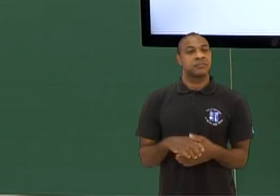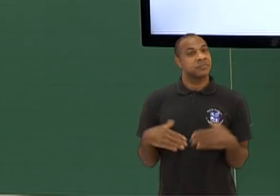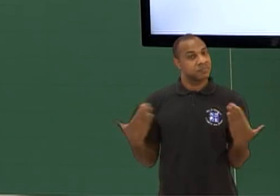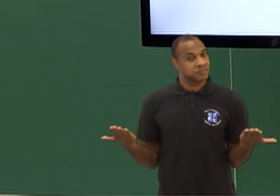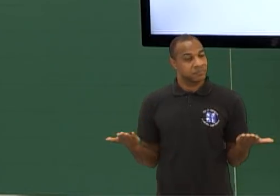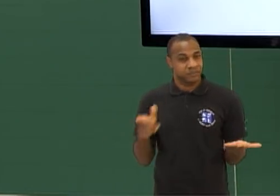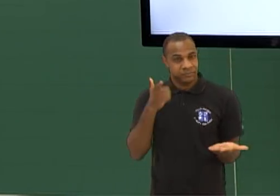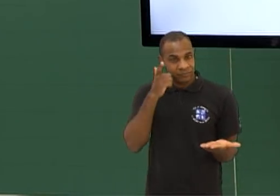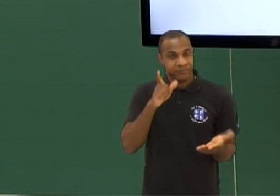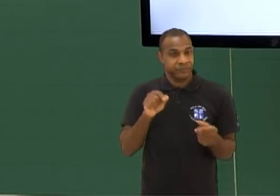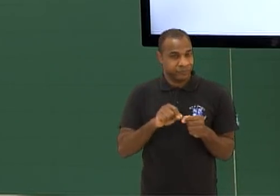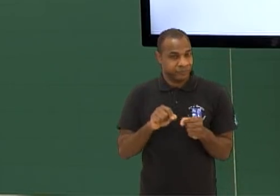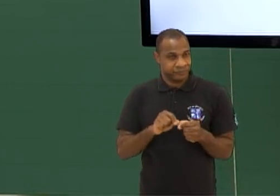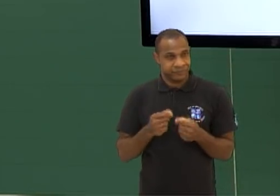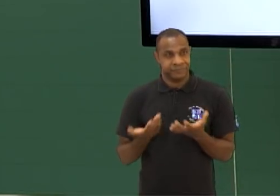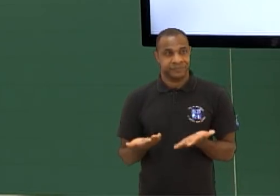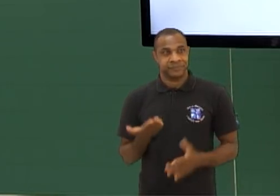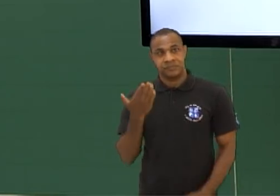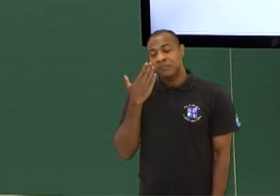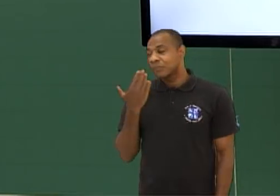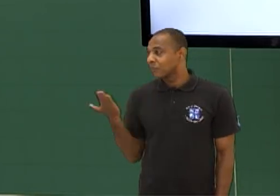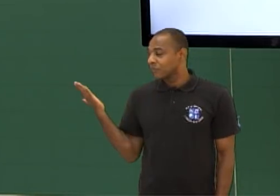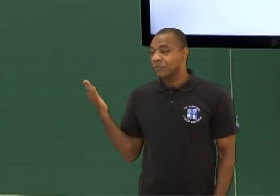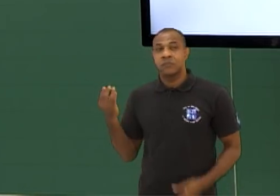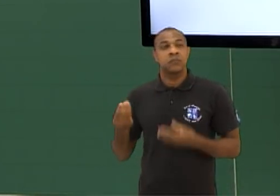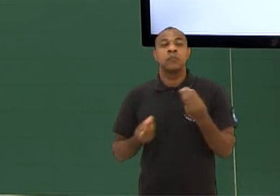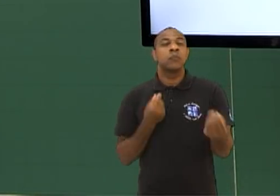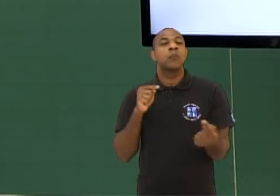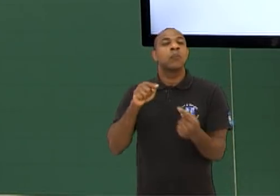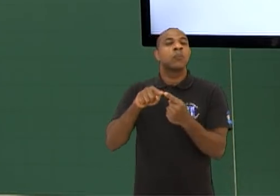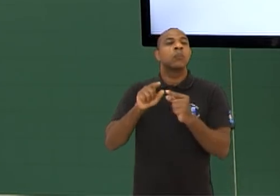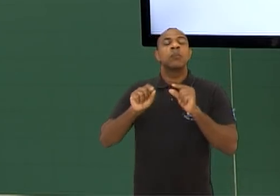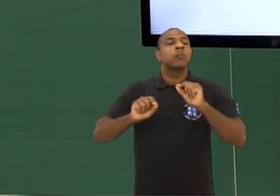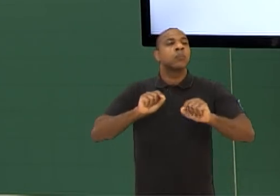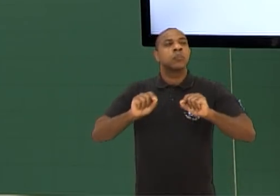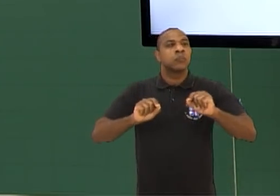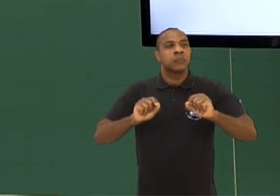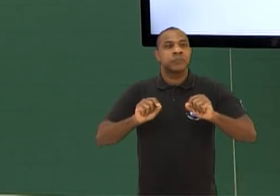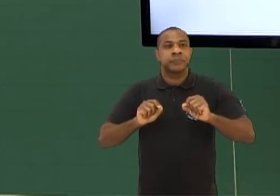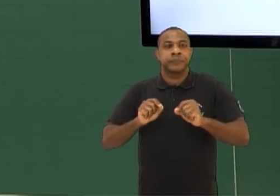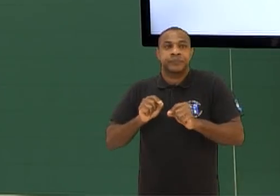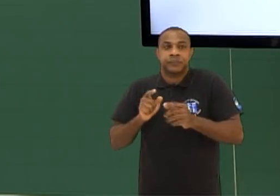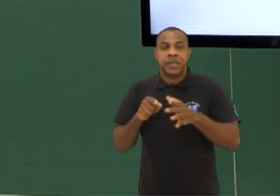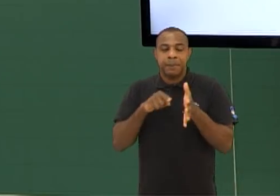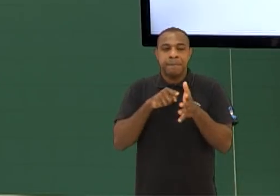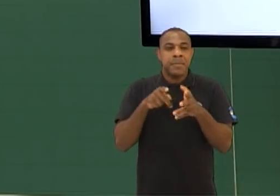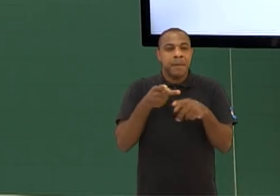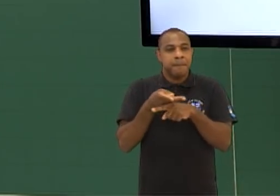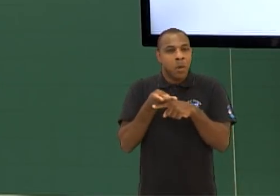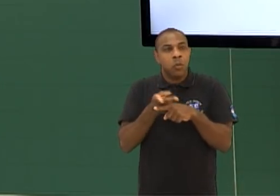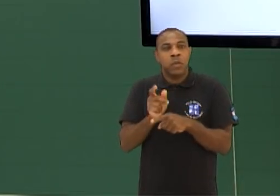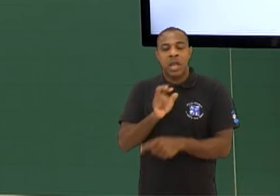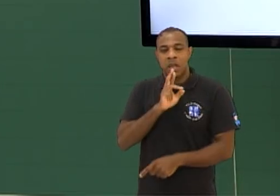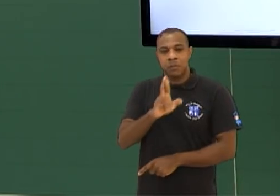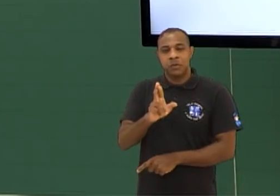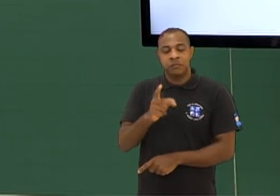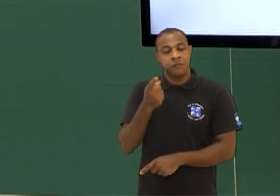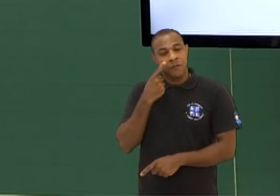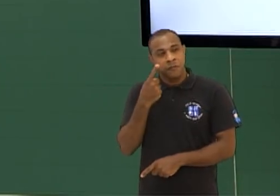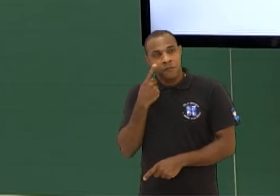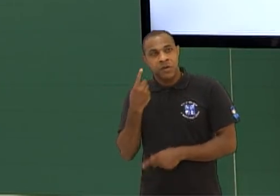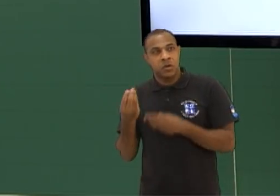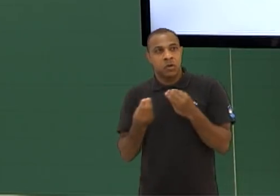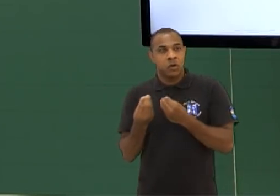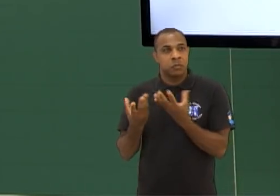aí, conseguiram resolver? Então, qual que era o objetivo? A gente está procurando solução, então a gente está fazendo a verificação,